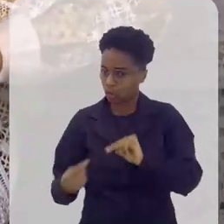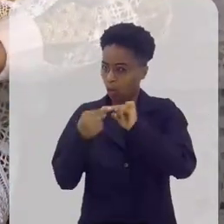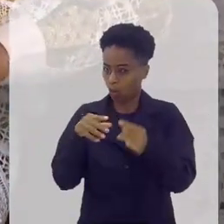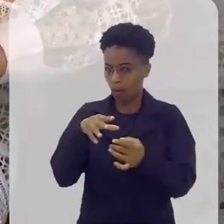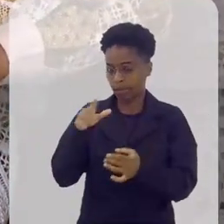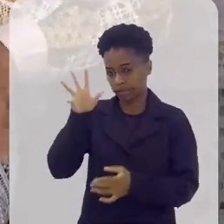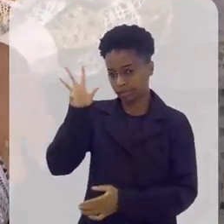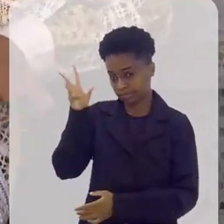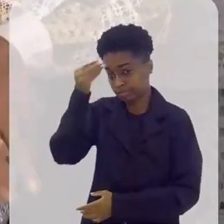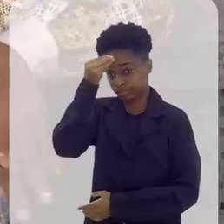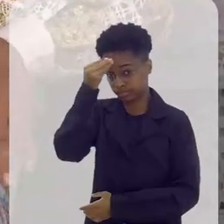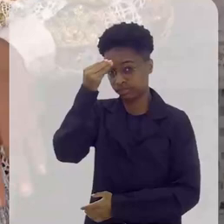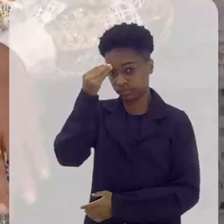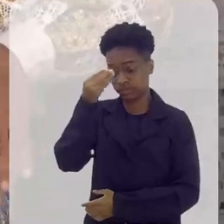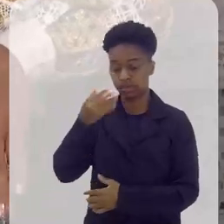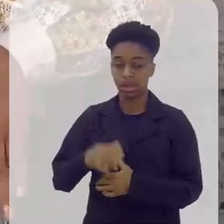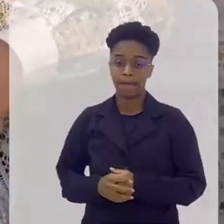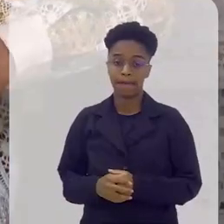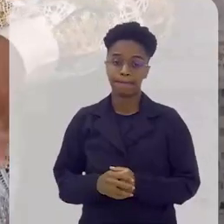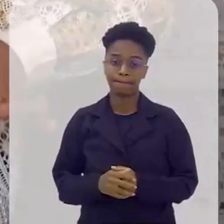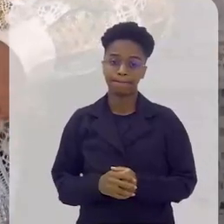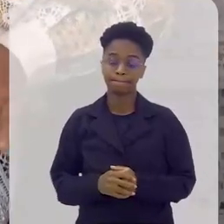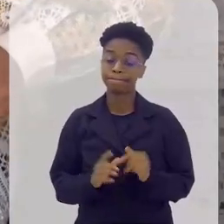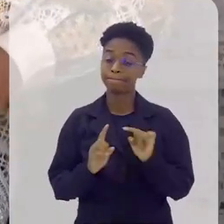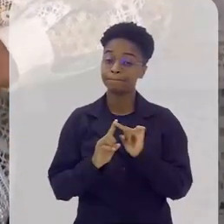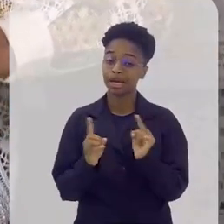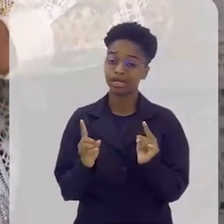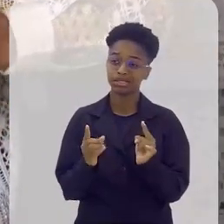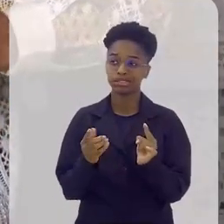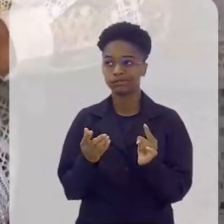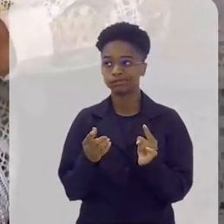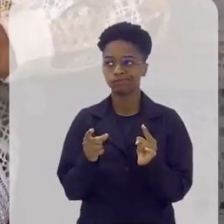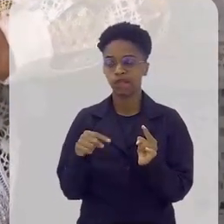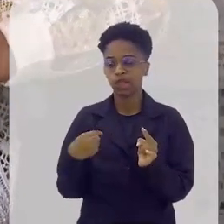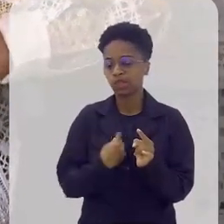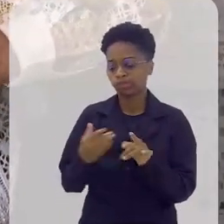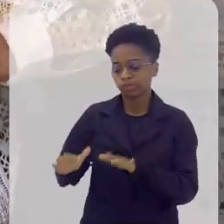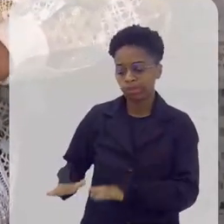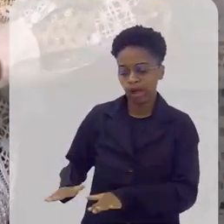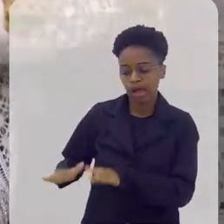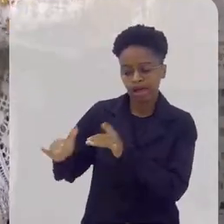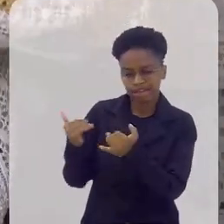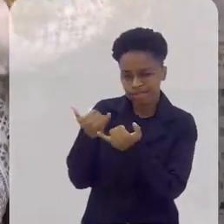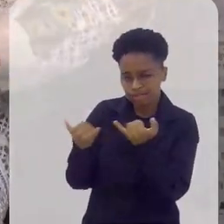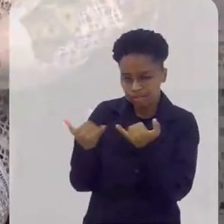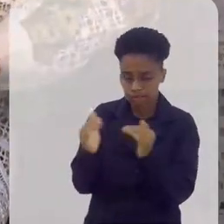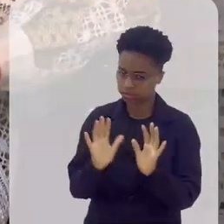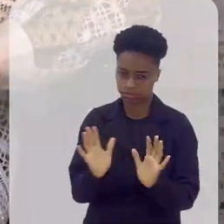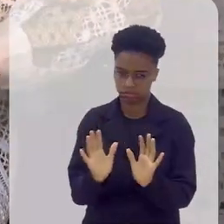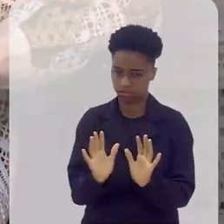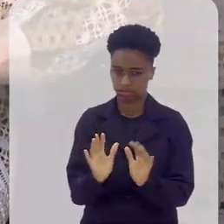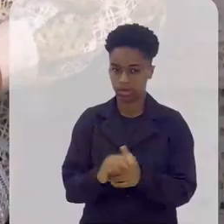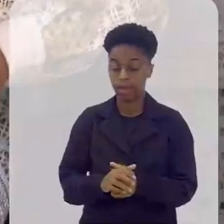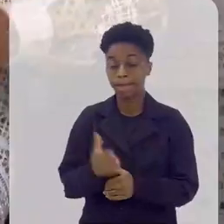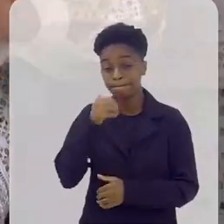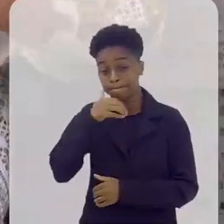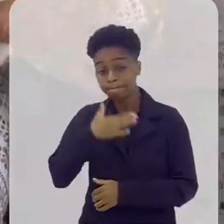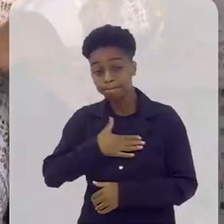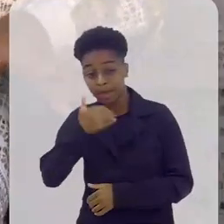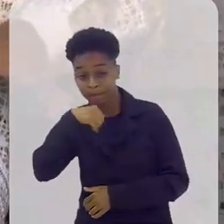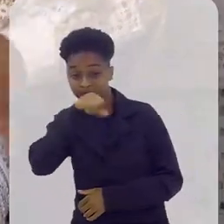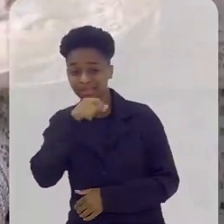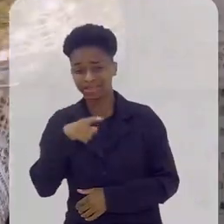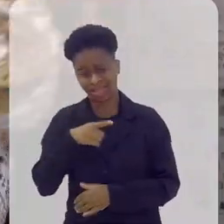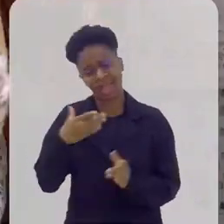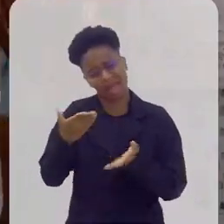segundo a linguagem dele. Ele vai apresentar, muito bem. Então, eu fomos criados não muito próximos disso. A mamãe